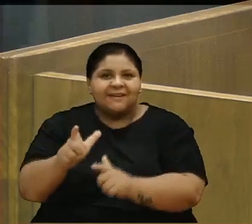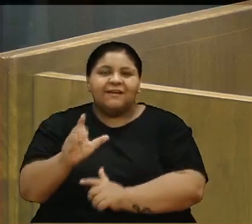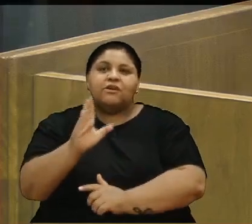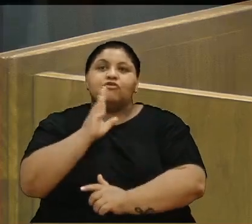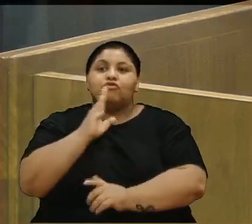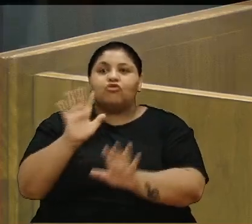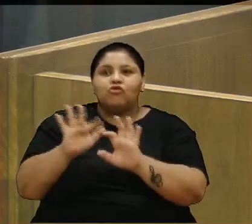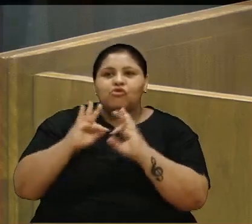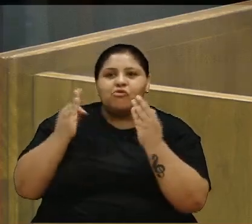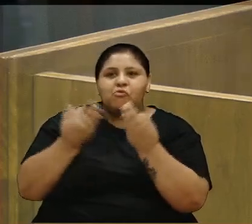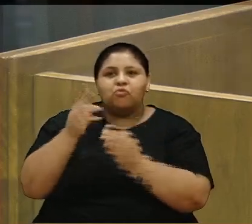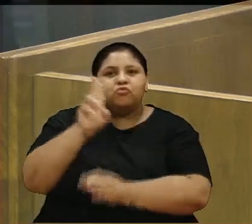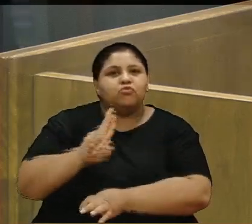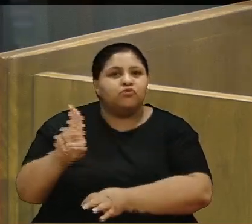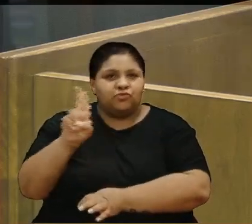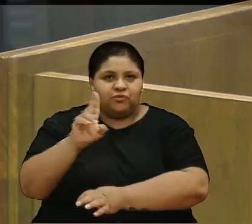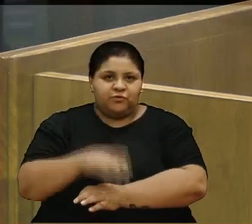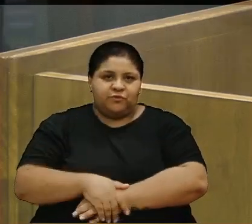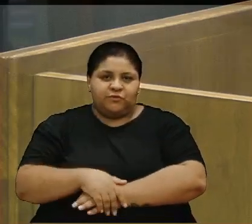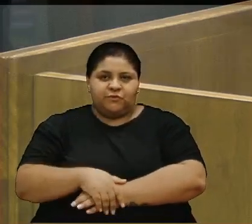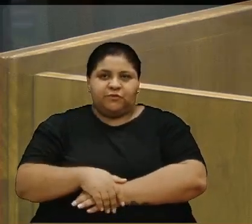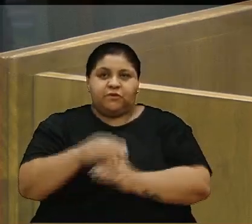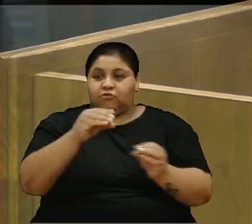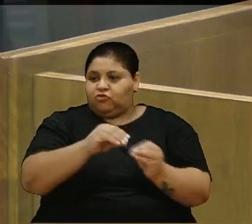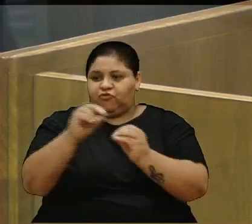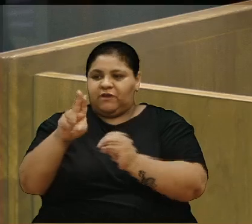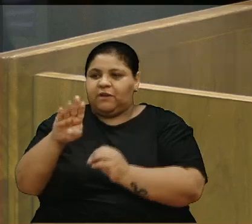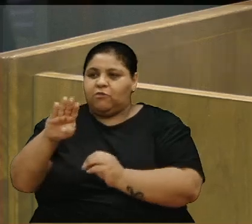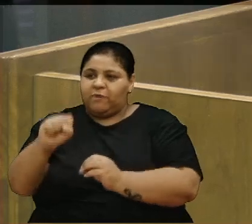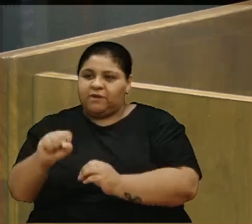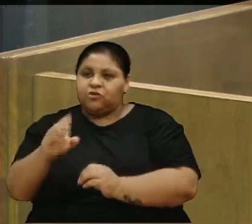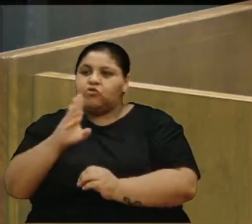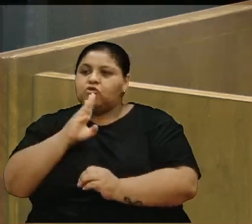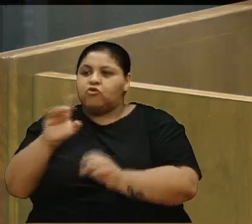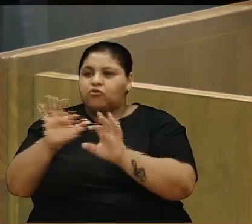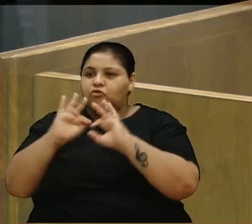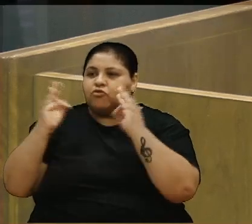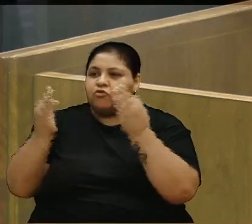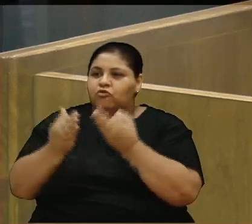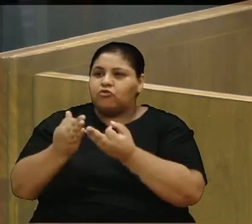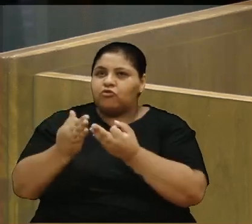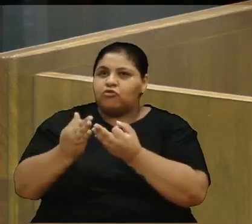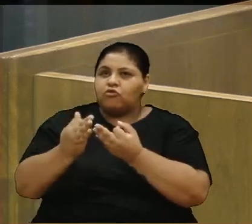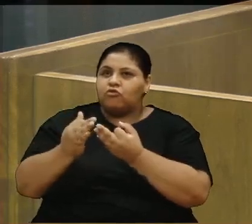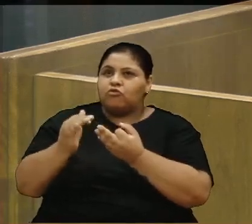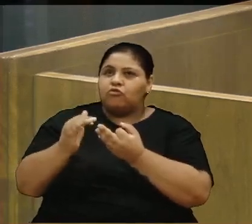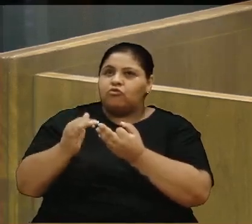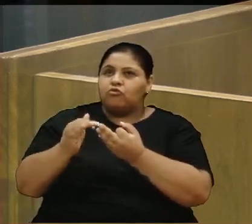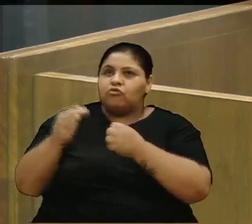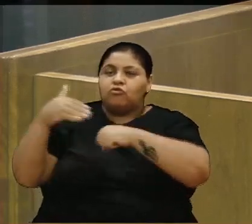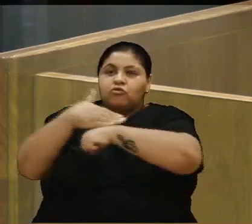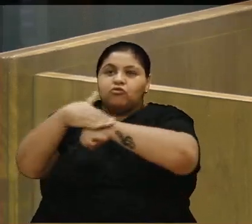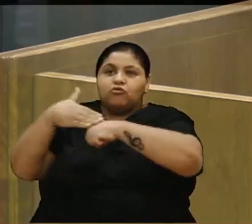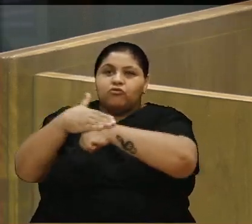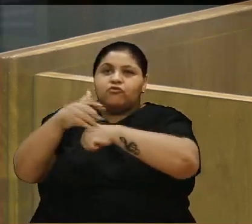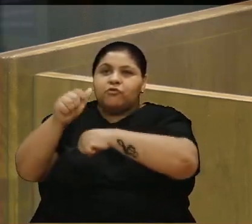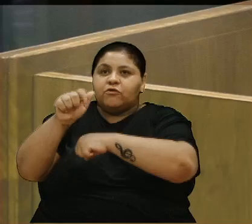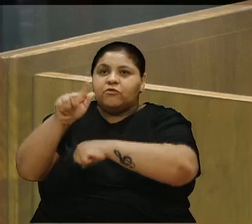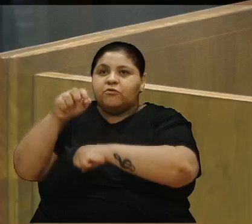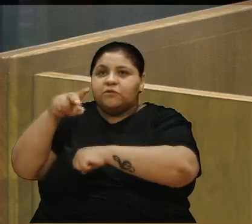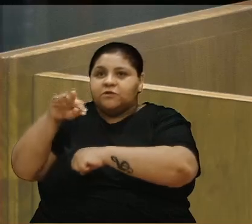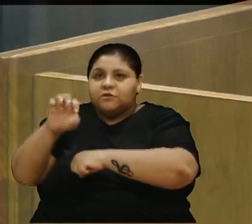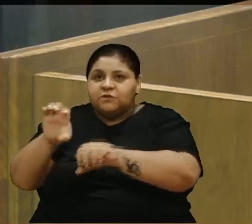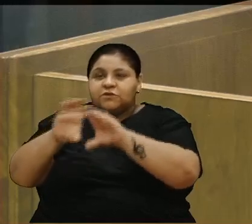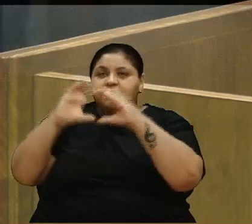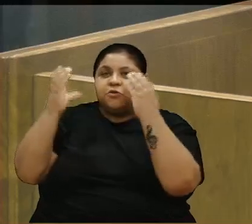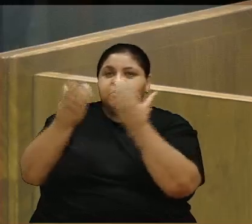as famílias, os usuários. Quando a gente vai numa UBS e tu quer conhecer uma família, tu fala com um agente comunitário de saúde que provavelmente ele conhece todo mundo